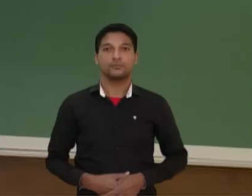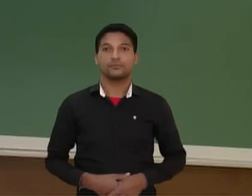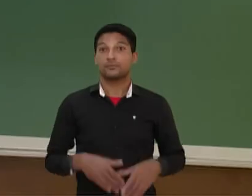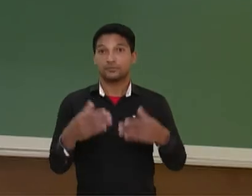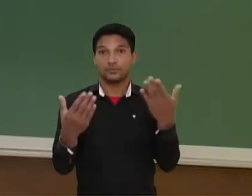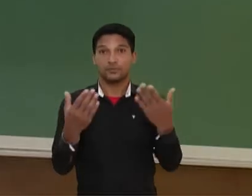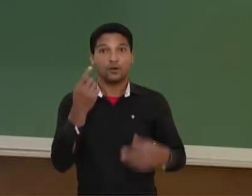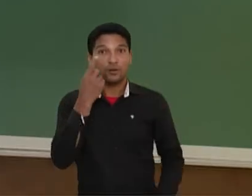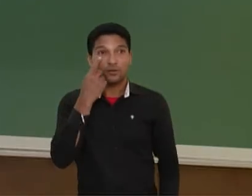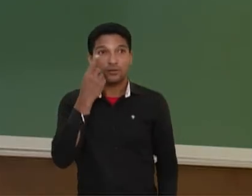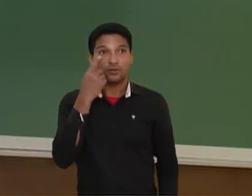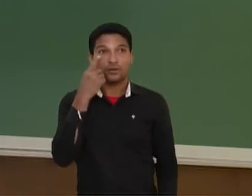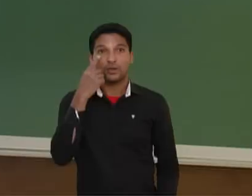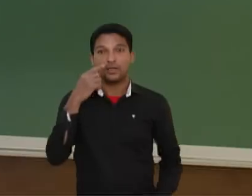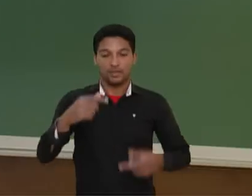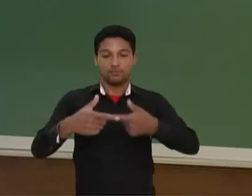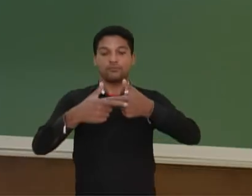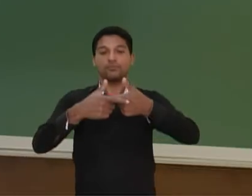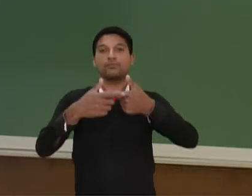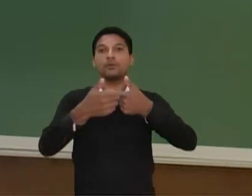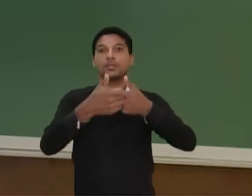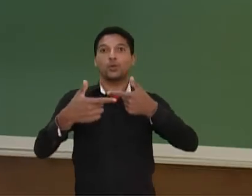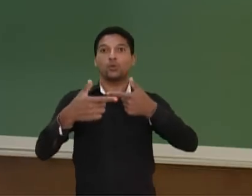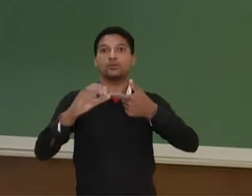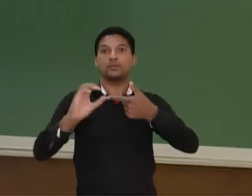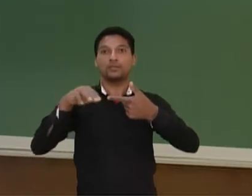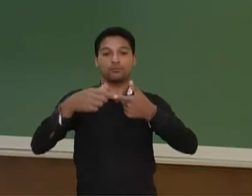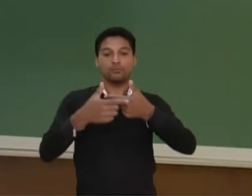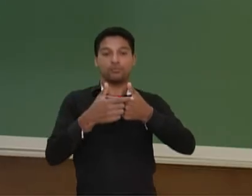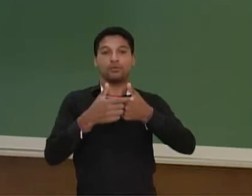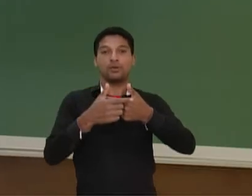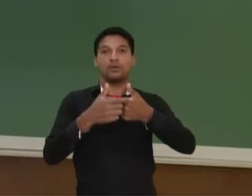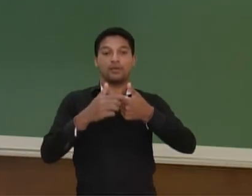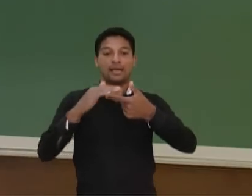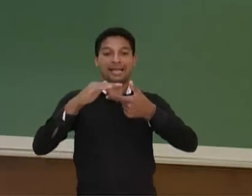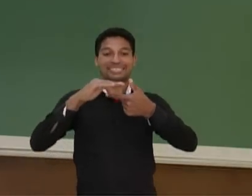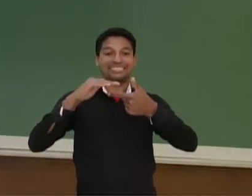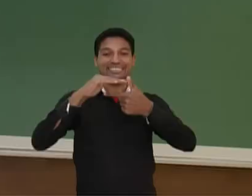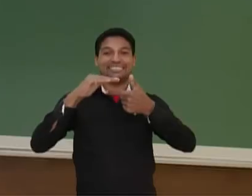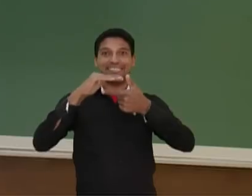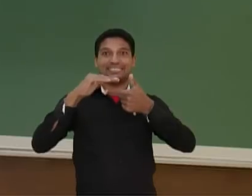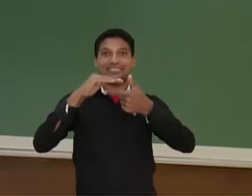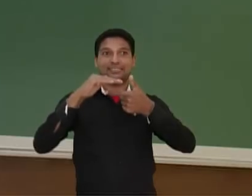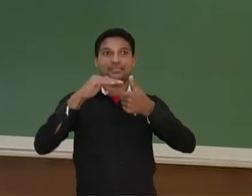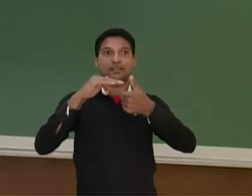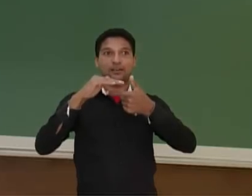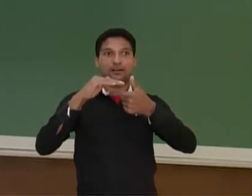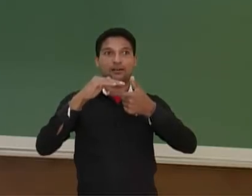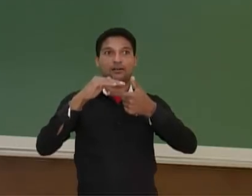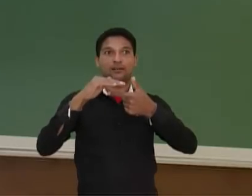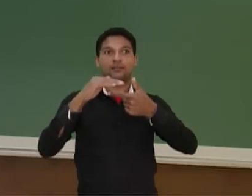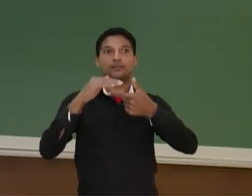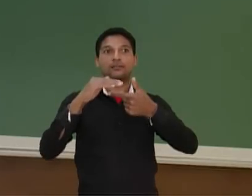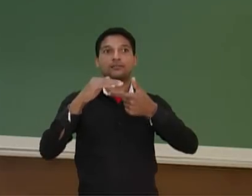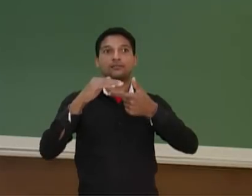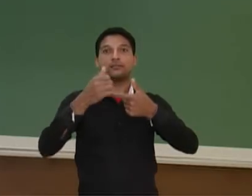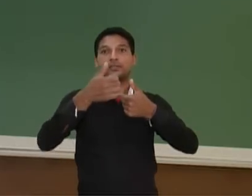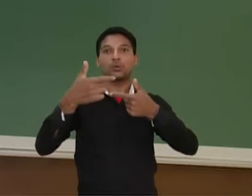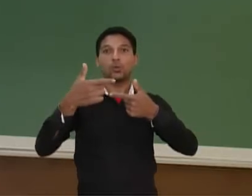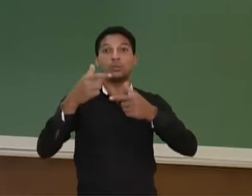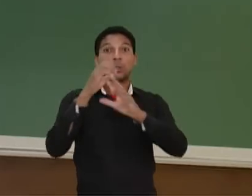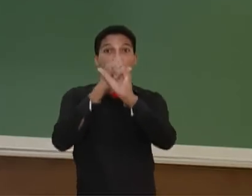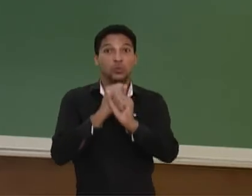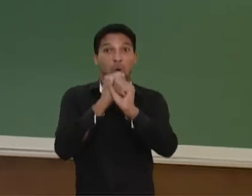Olha só, eu te dei 12 centímetros na base maior e 10 centímetros na base média. Cuidado, eu não vou somar o 10 com 12 e dividir por